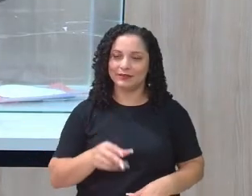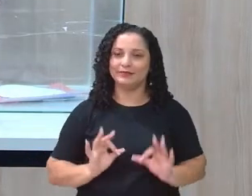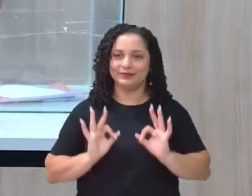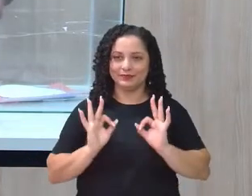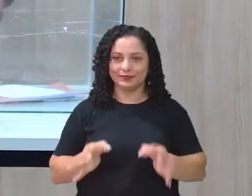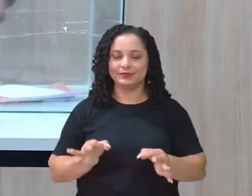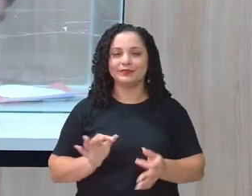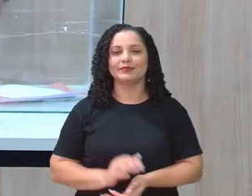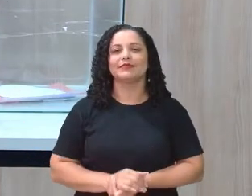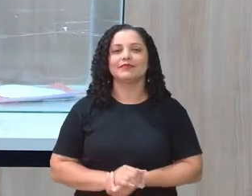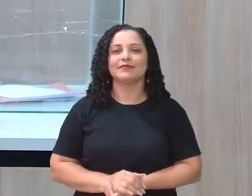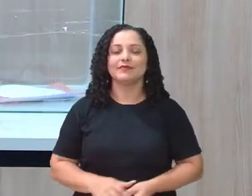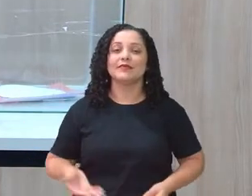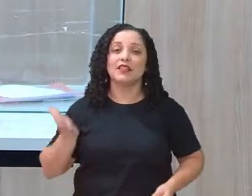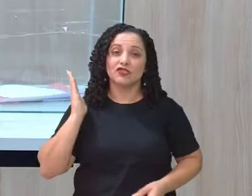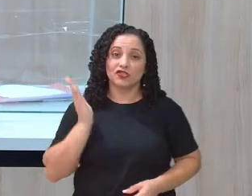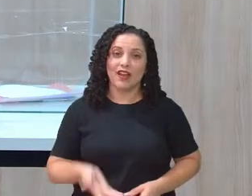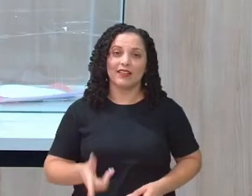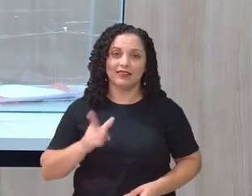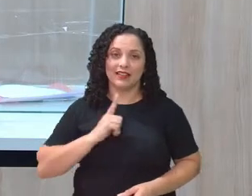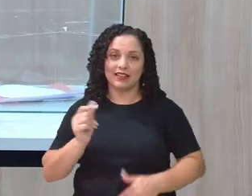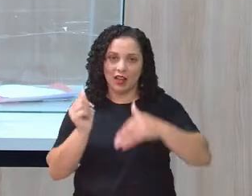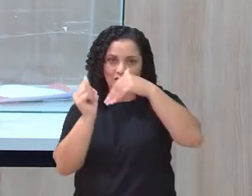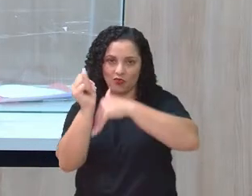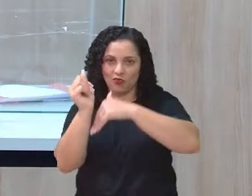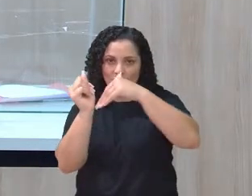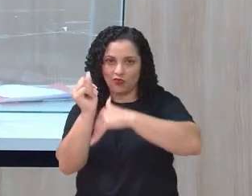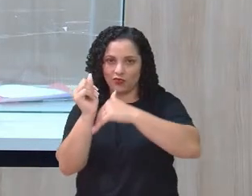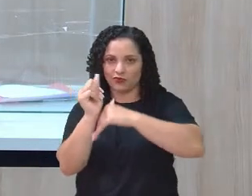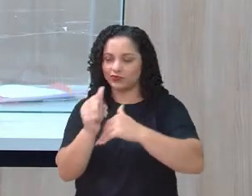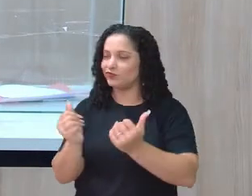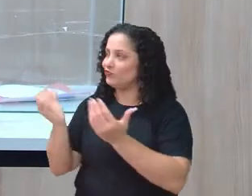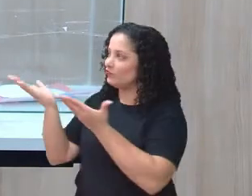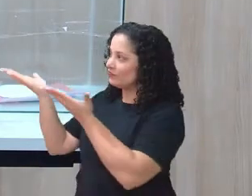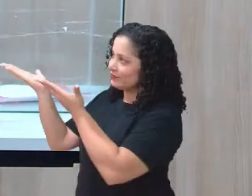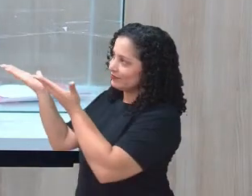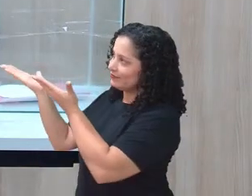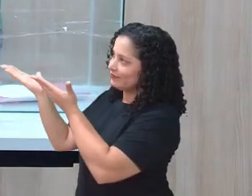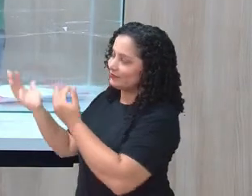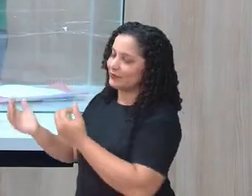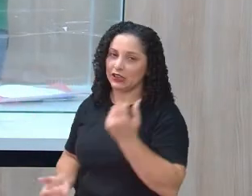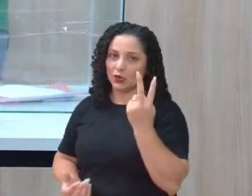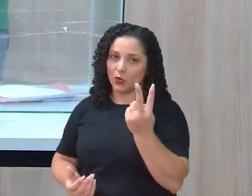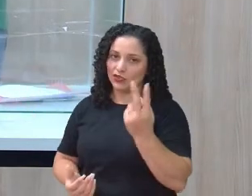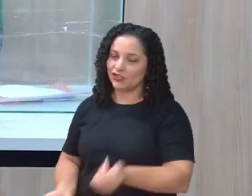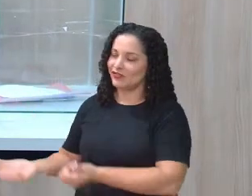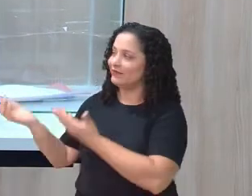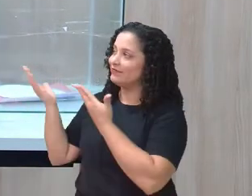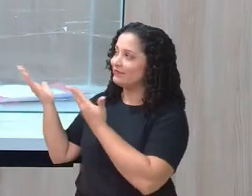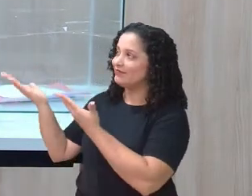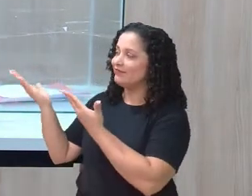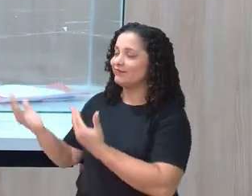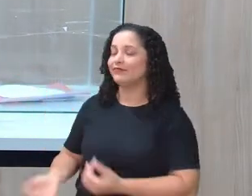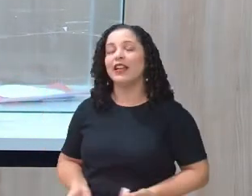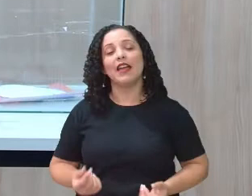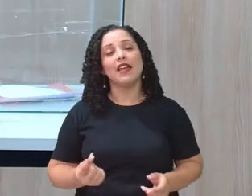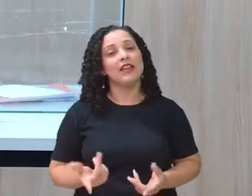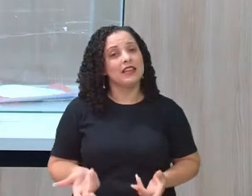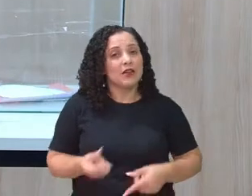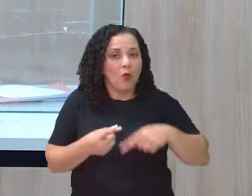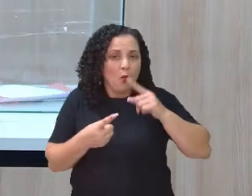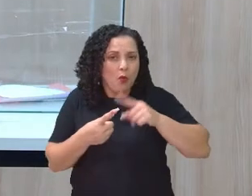certo? Billy Jean já colocou aí um QR Code na sua telinha, 2 QR Codes na verdade, um para cada